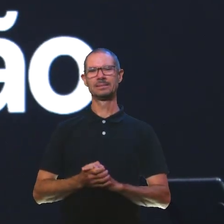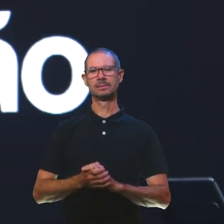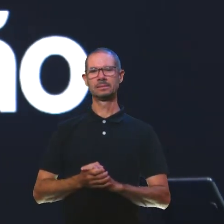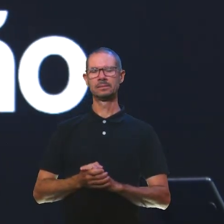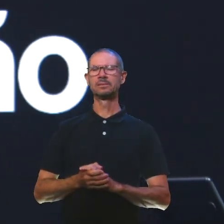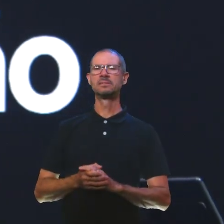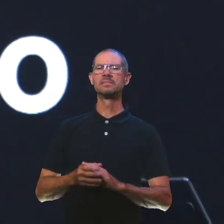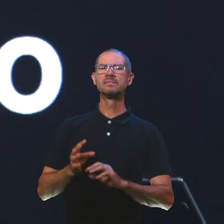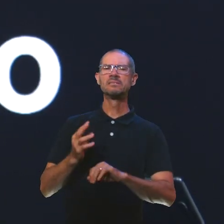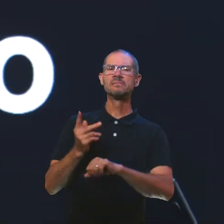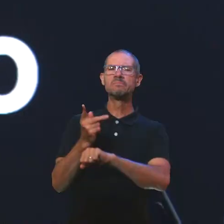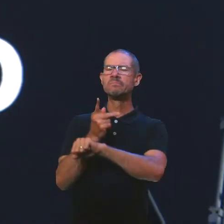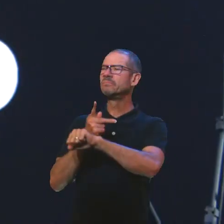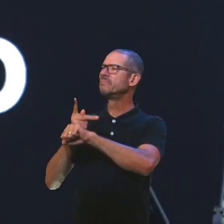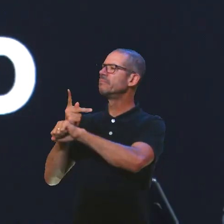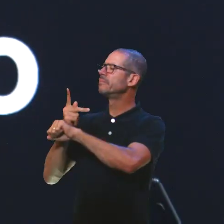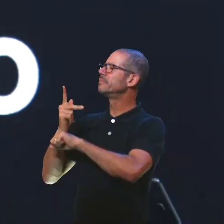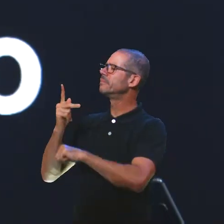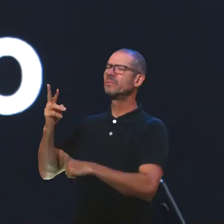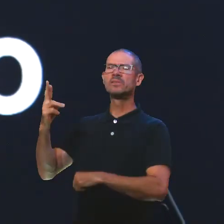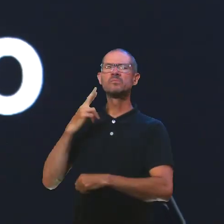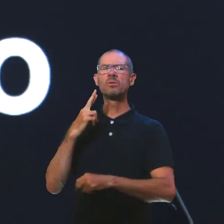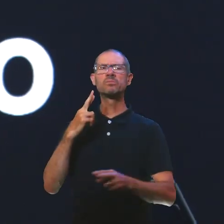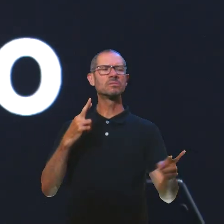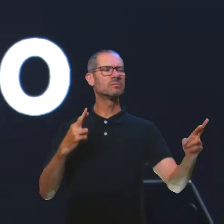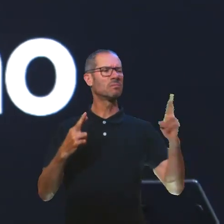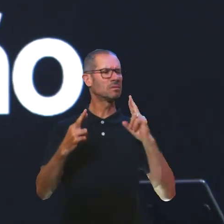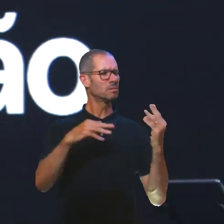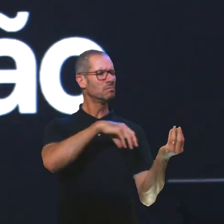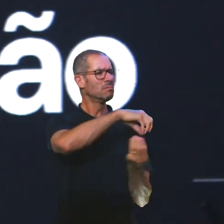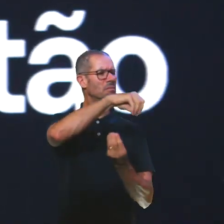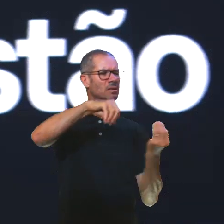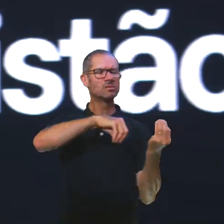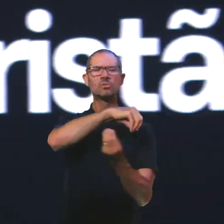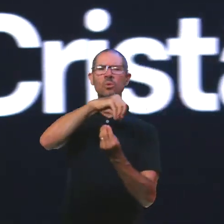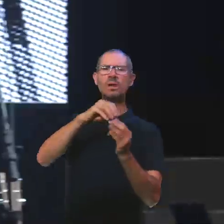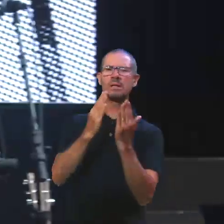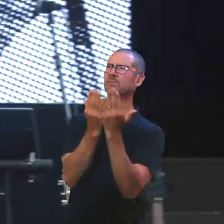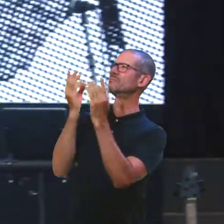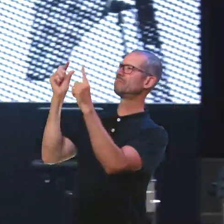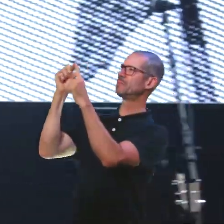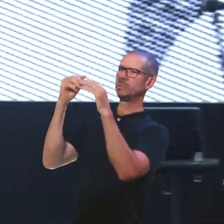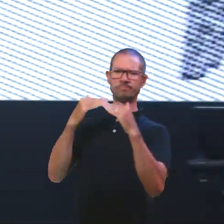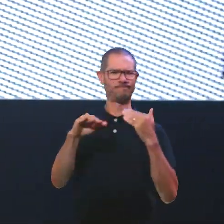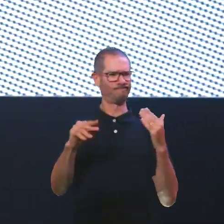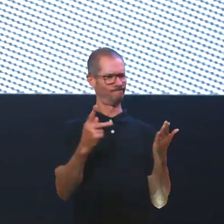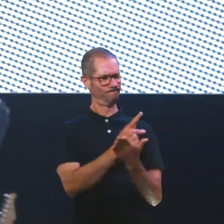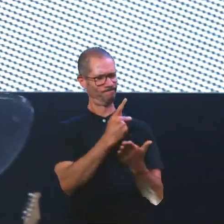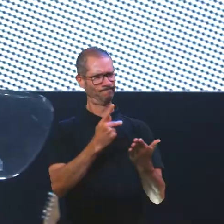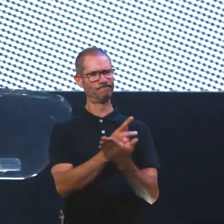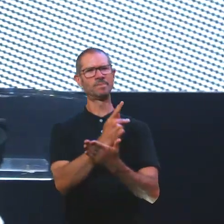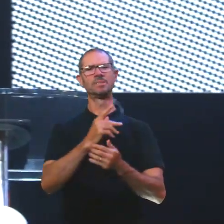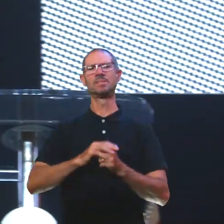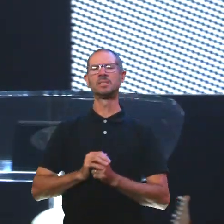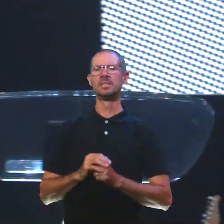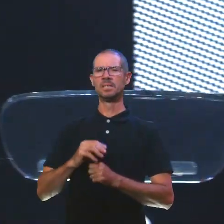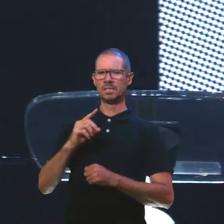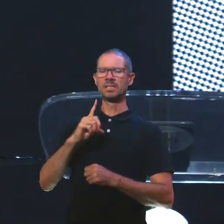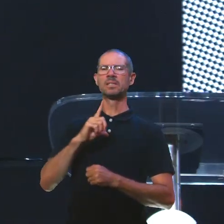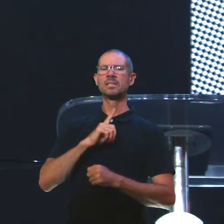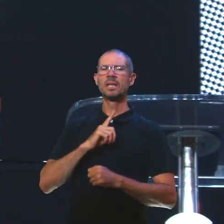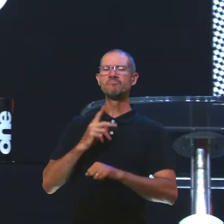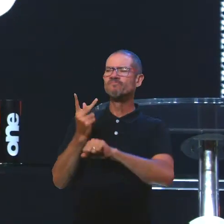Onde é que você está buscando as respostas? O que você está misturando que não devia ser misturado com a palavra de Deus? A quem você tem